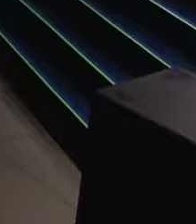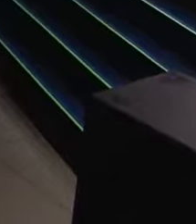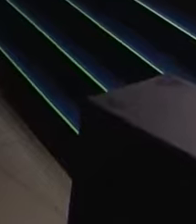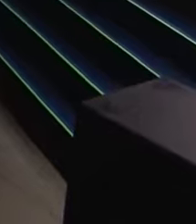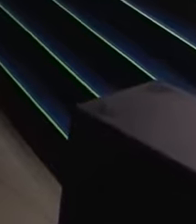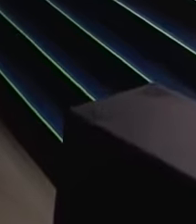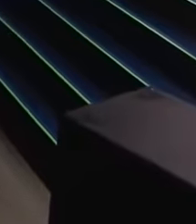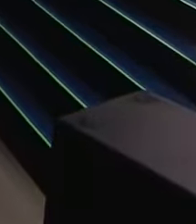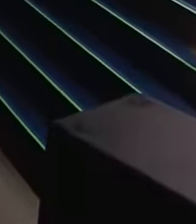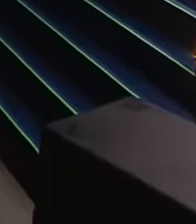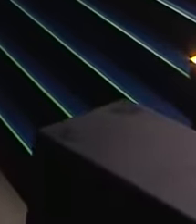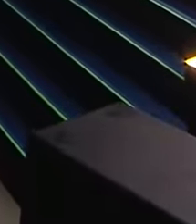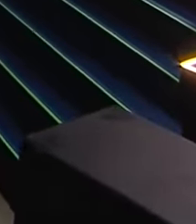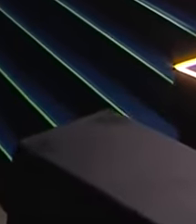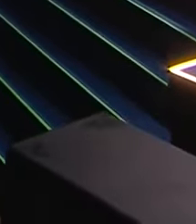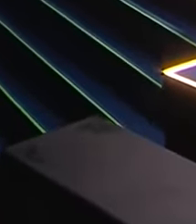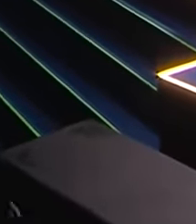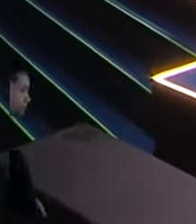Palmeiras.